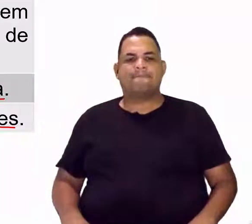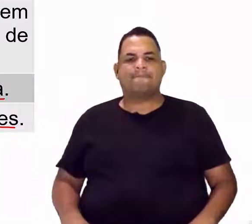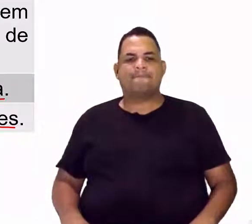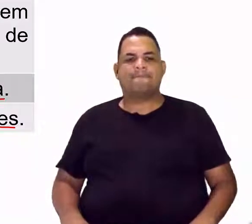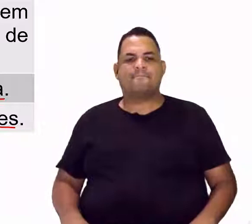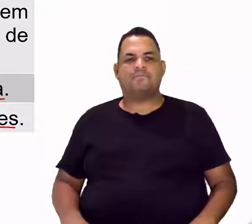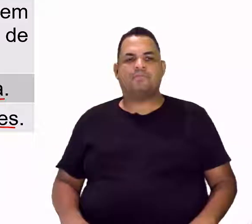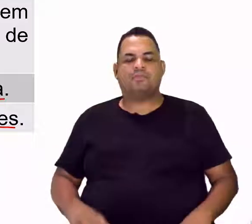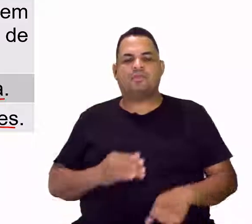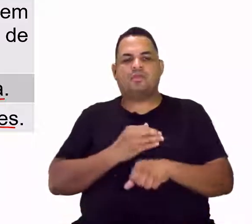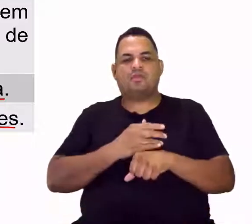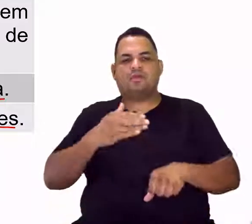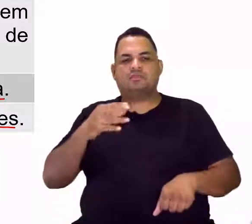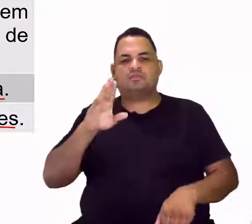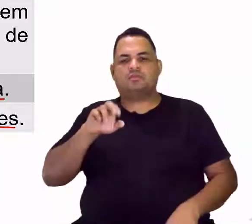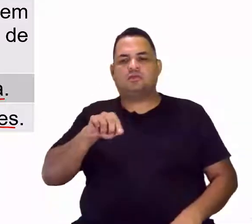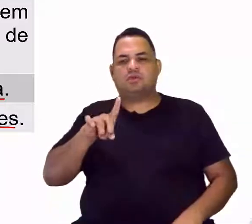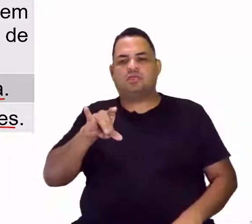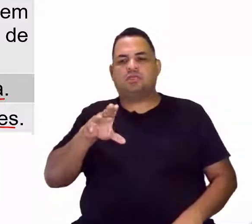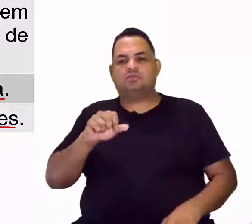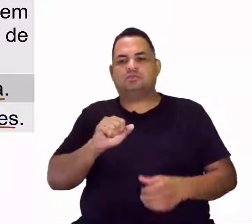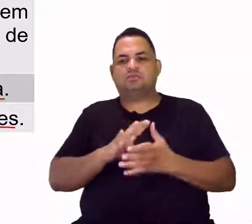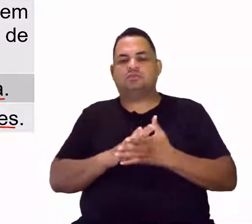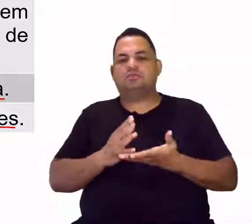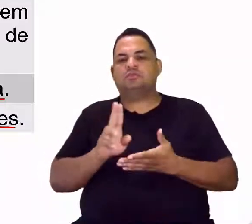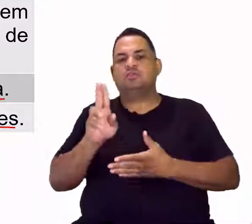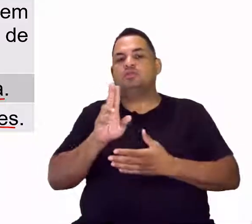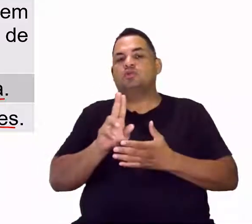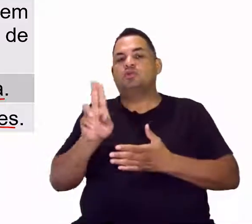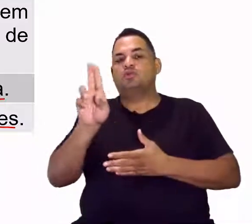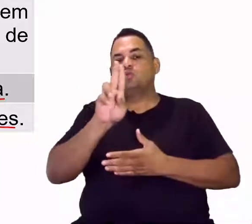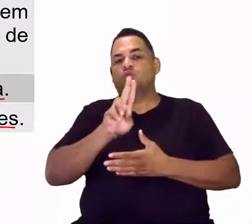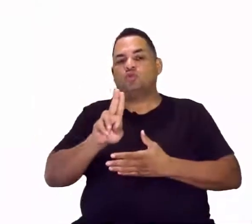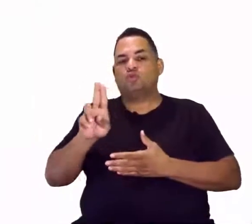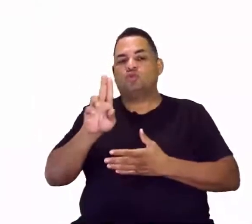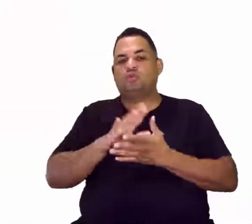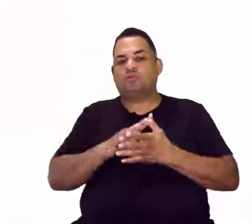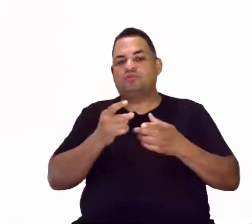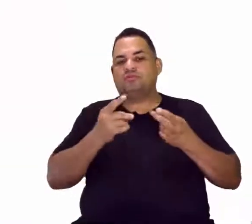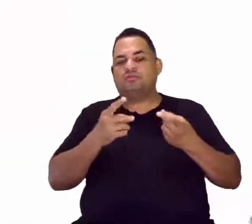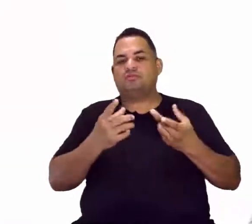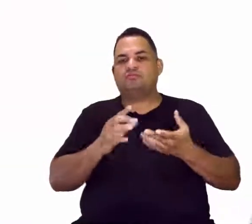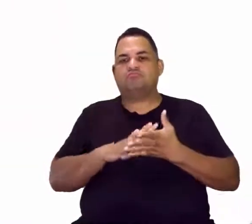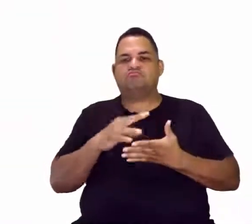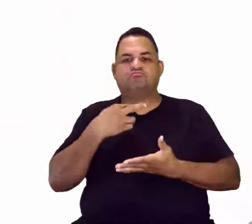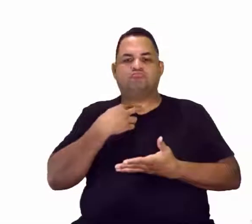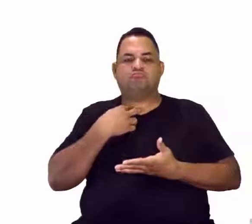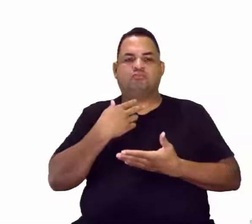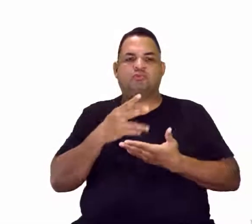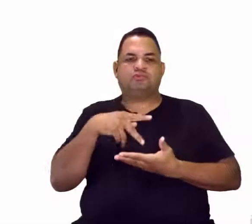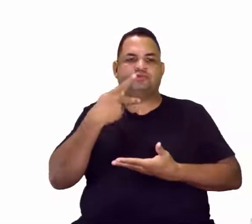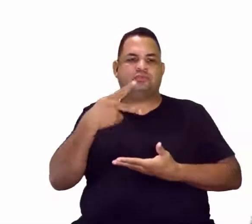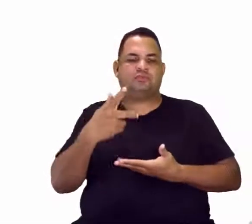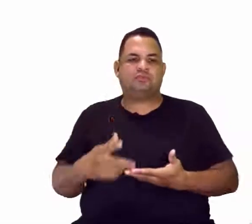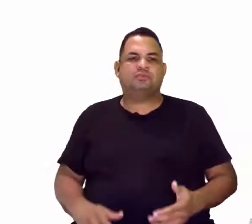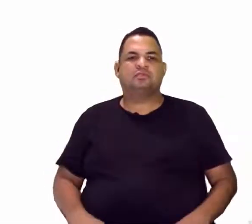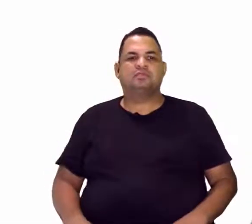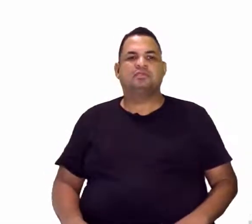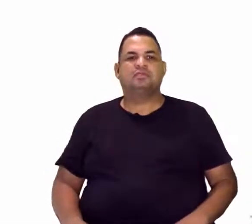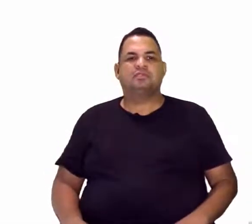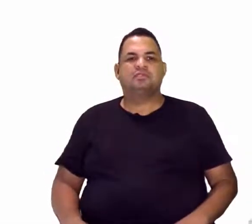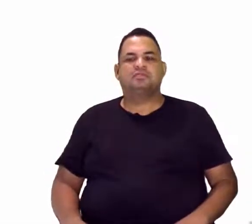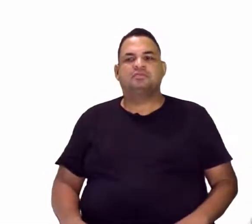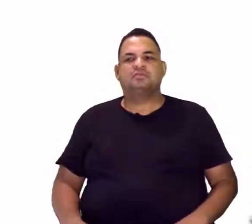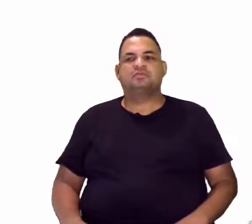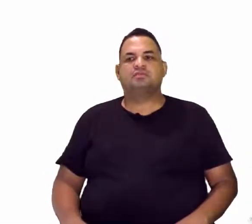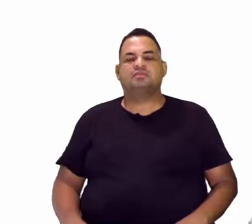muriático, ele é um nome comercial para um ácido muito utilizado, mas eu não posso dizer que senão eu vou estar dando a resposta, né?